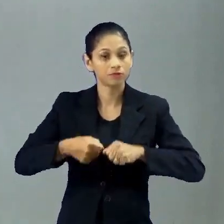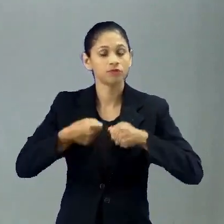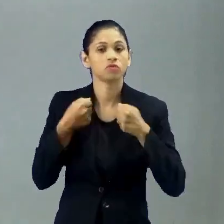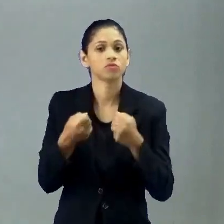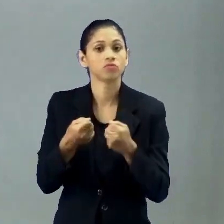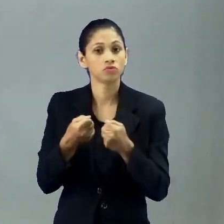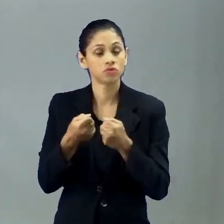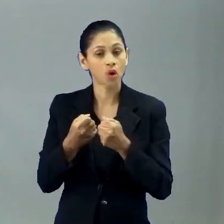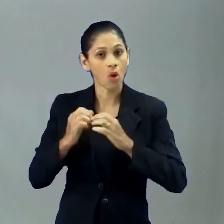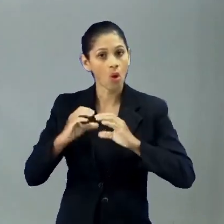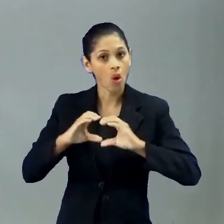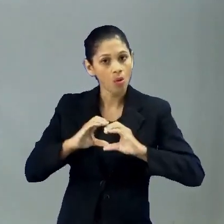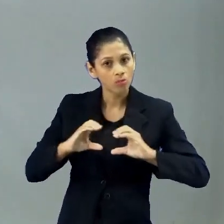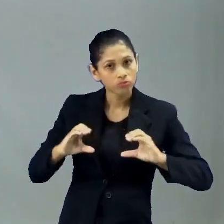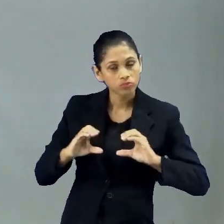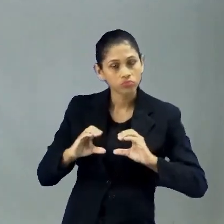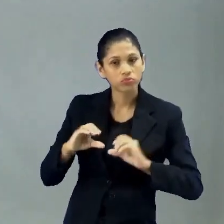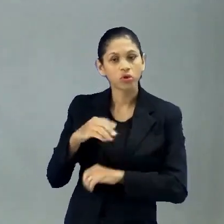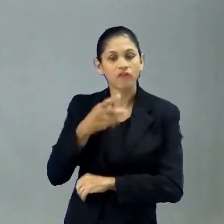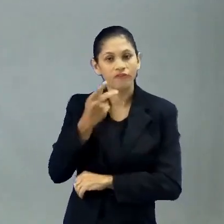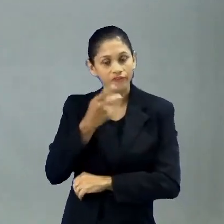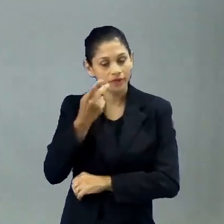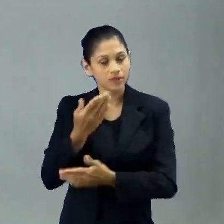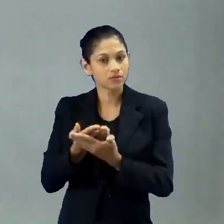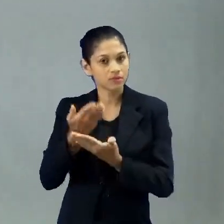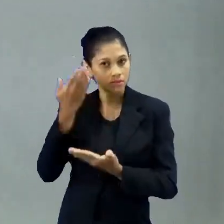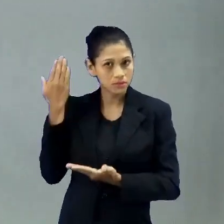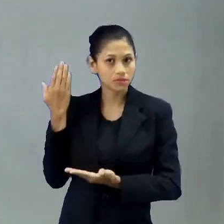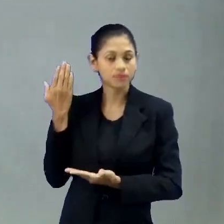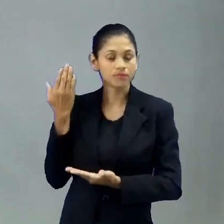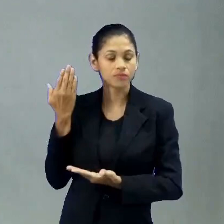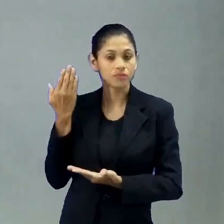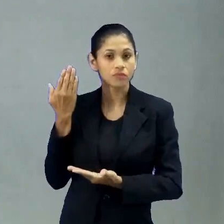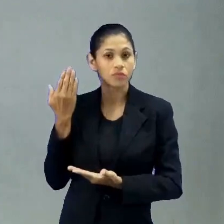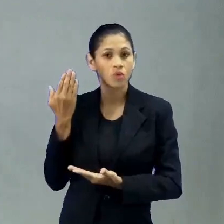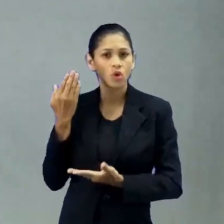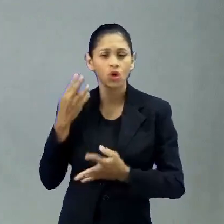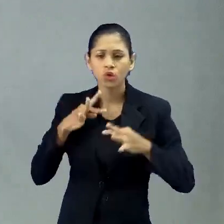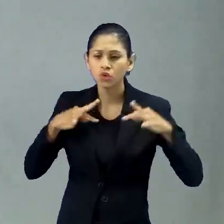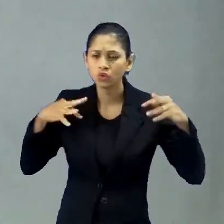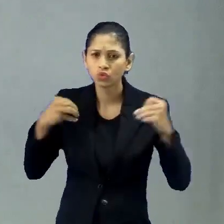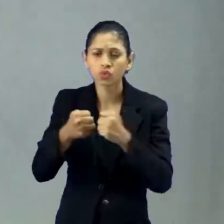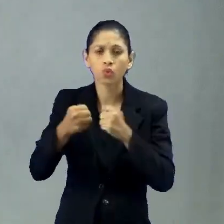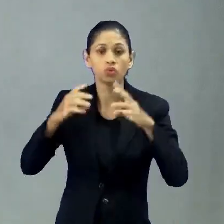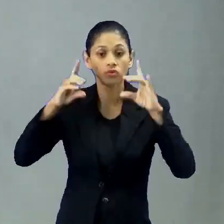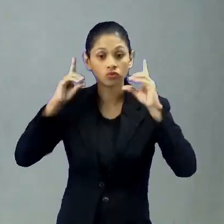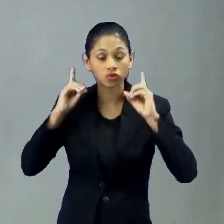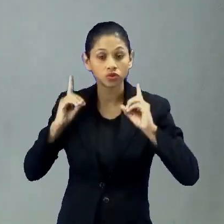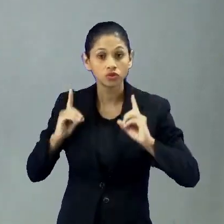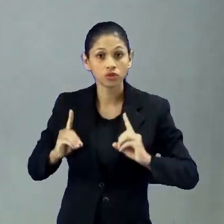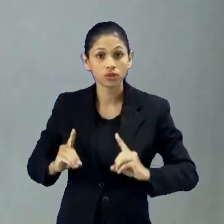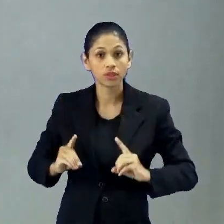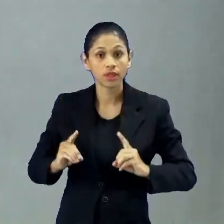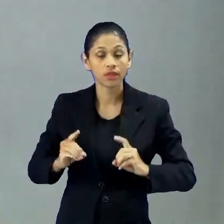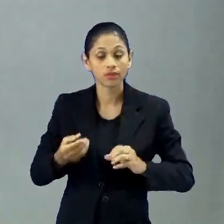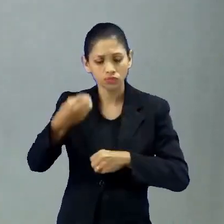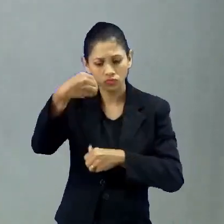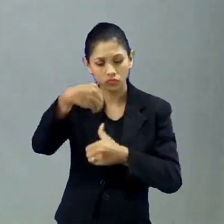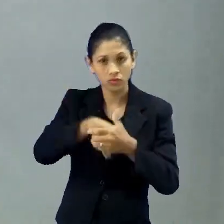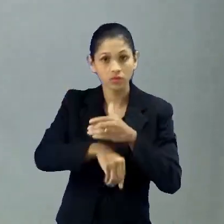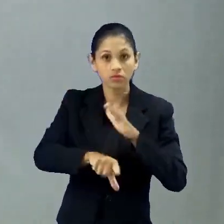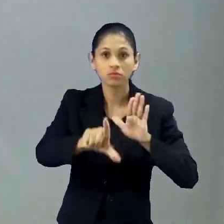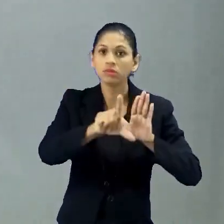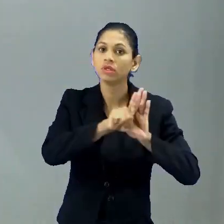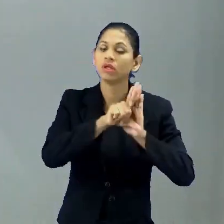comentário anterior, todo e qualquer direito previsto em legislação, ele é um direito humano.